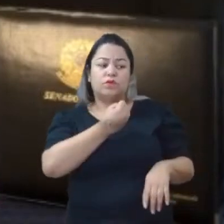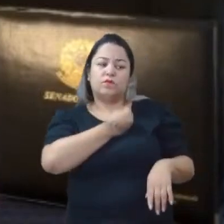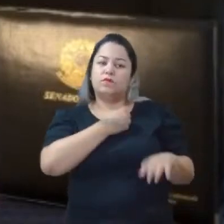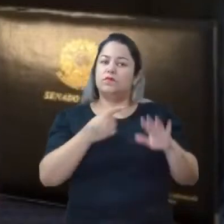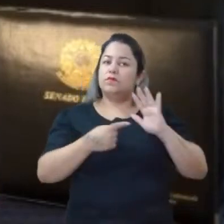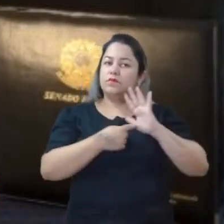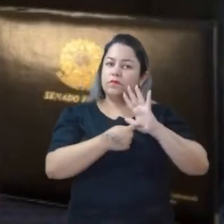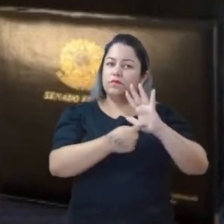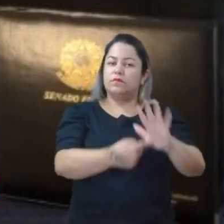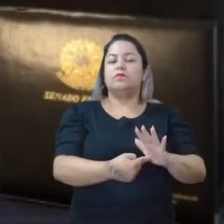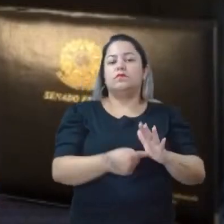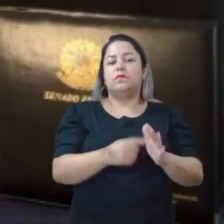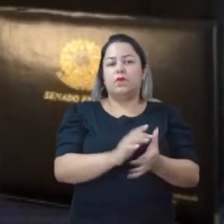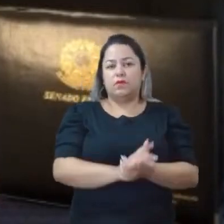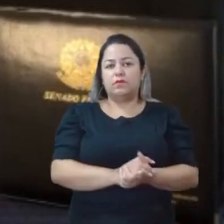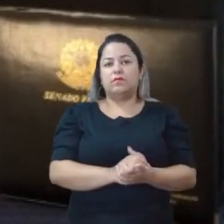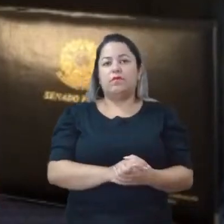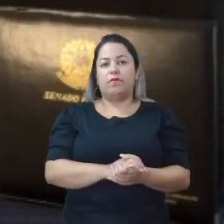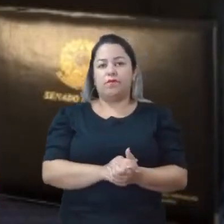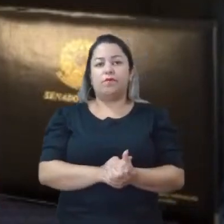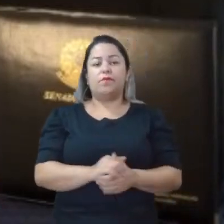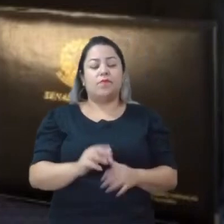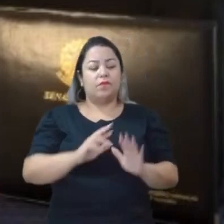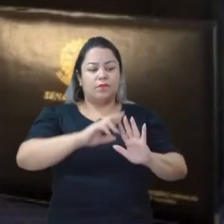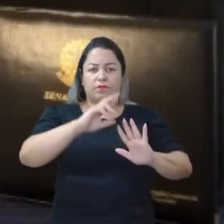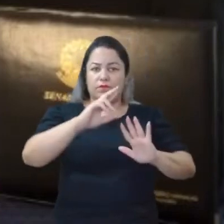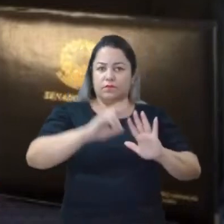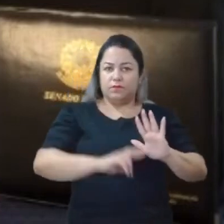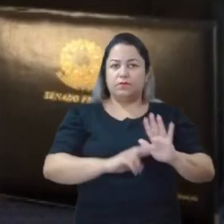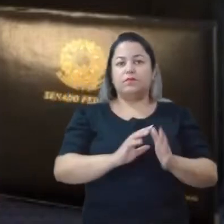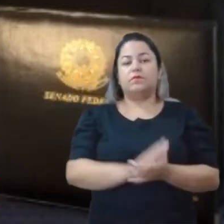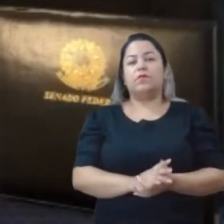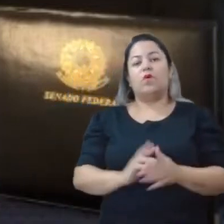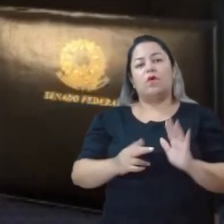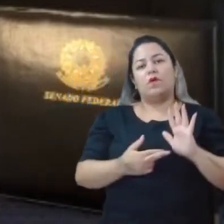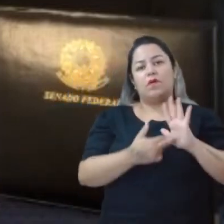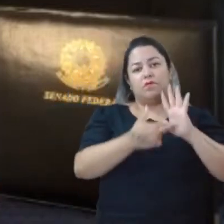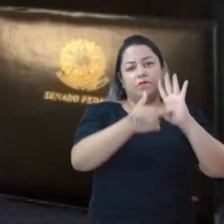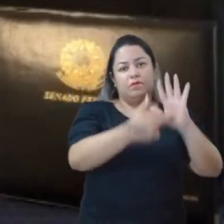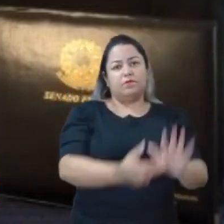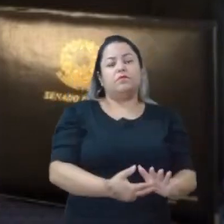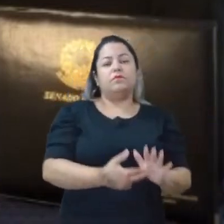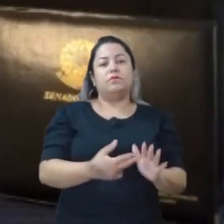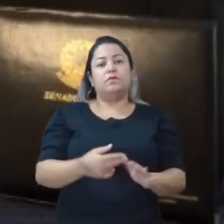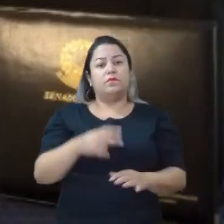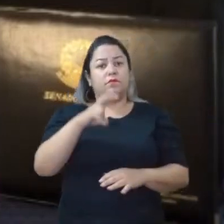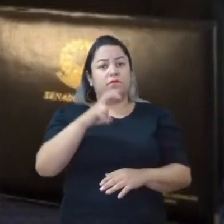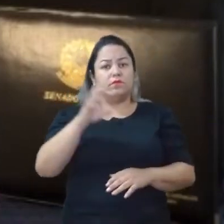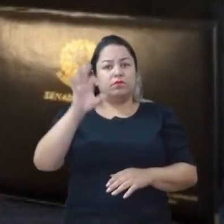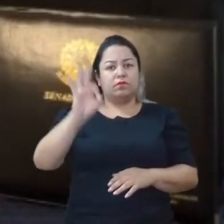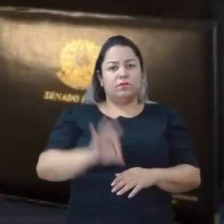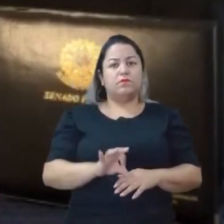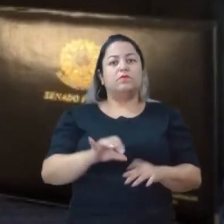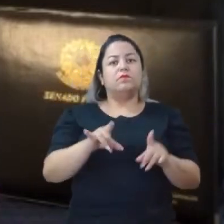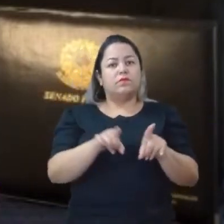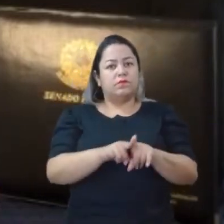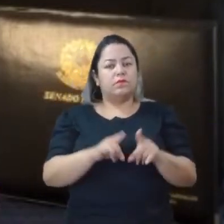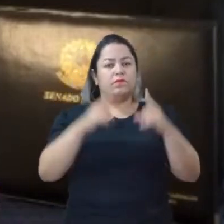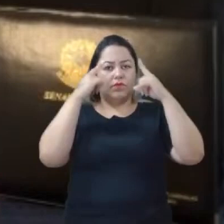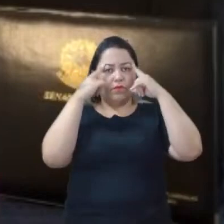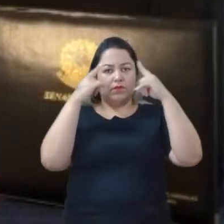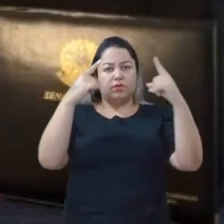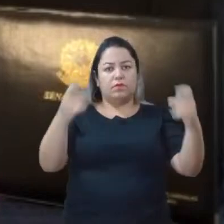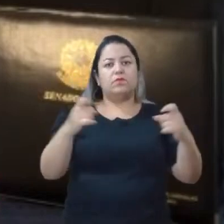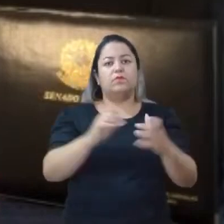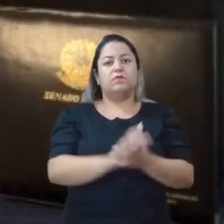violência, mas esses números que estão registrados não representam nem 5% dos casos de